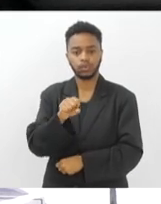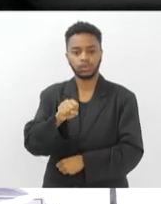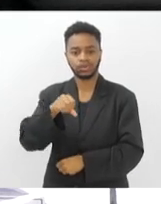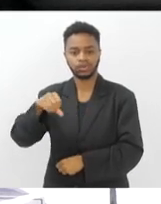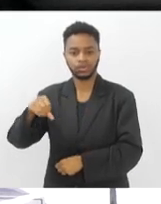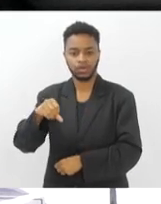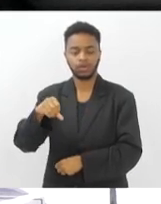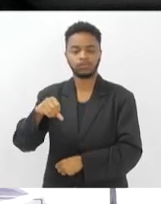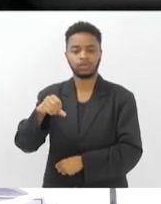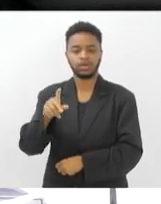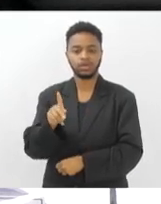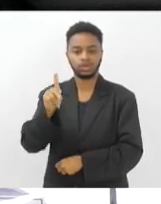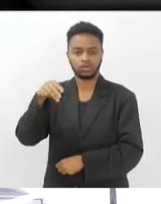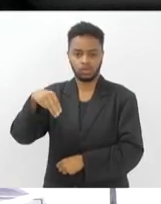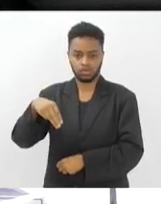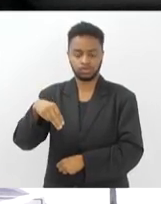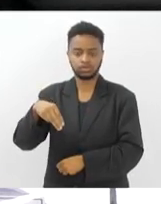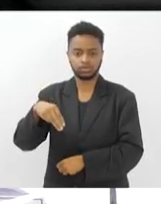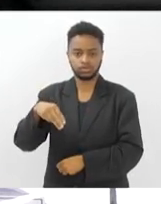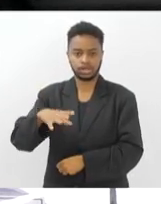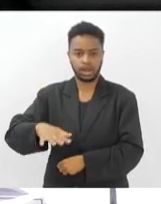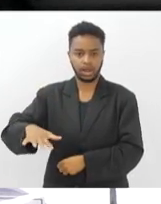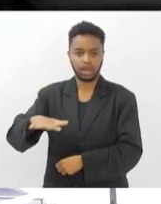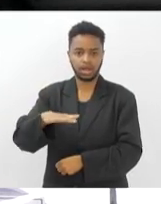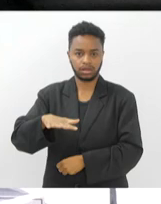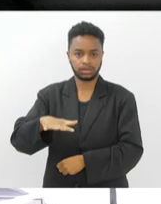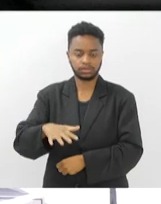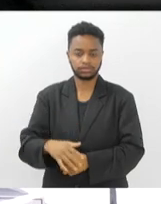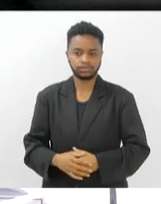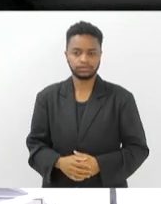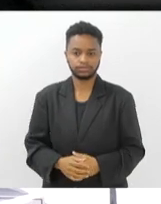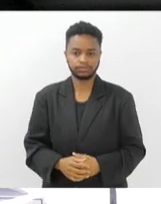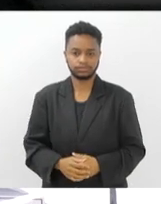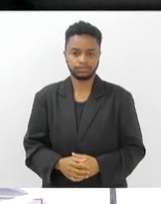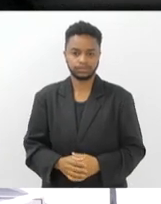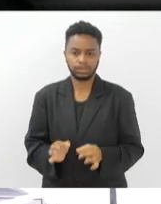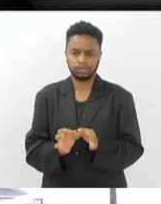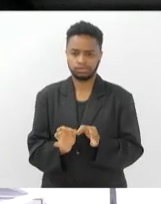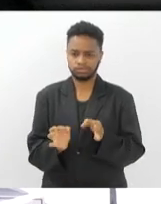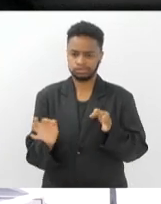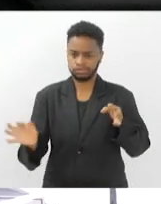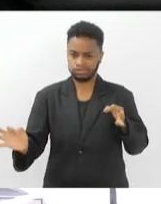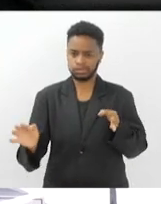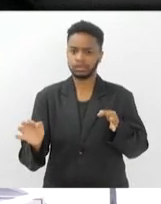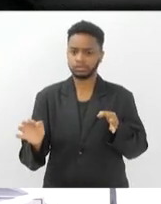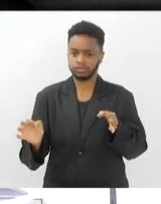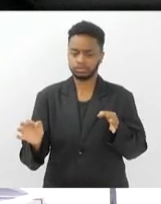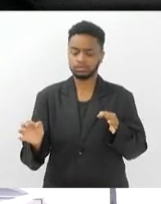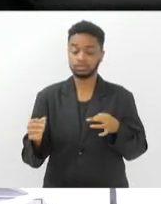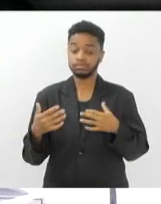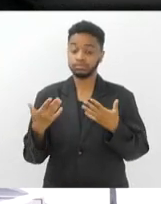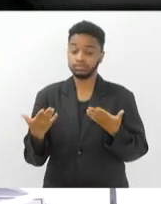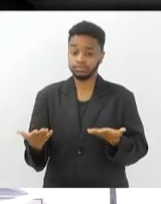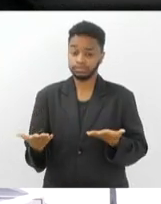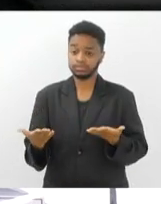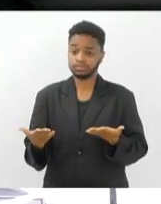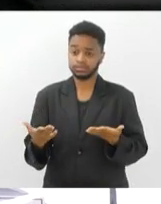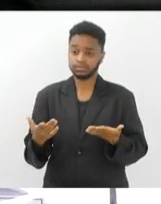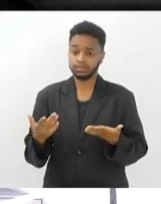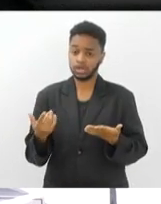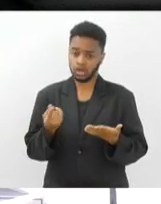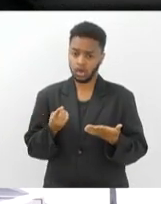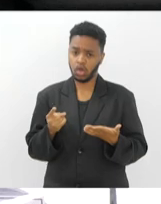88,89 quilômetros. É um bocado de quilômetros. Sim, é um